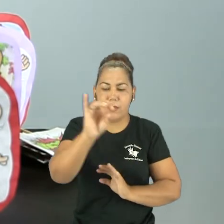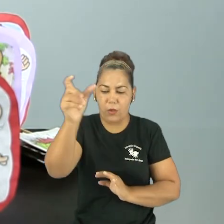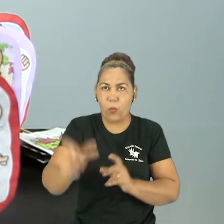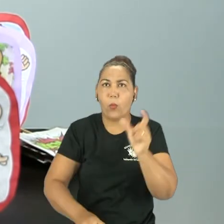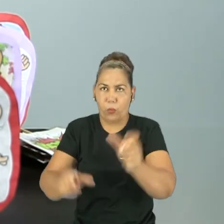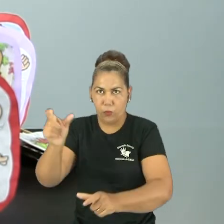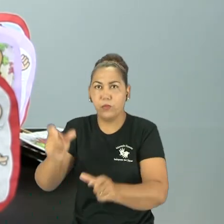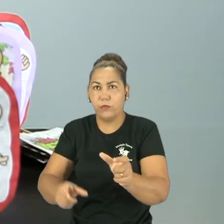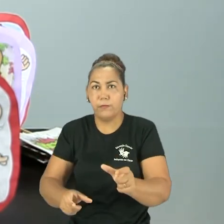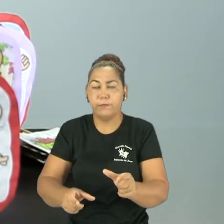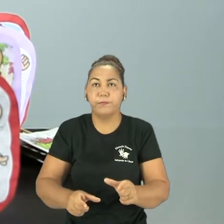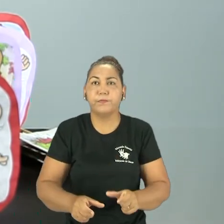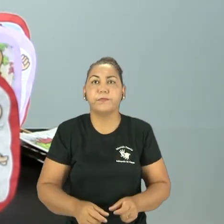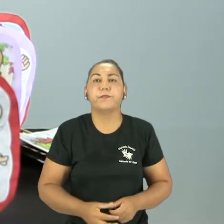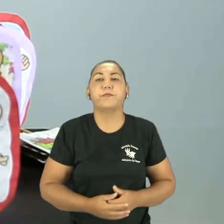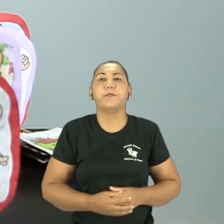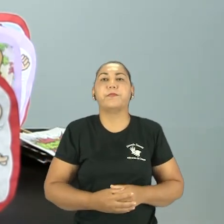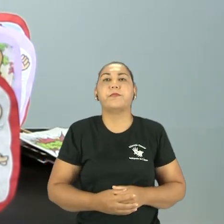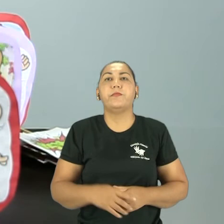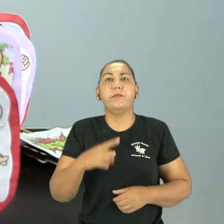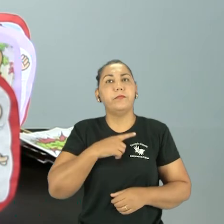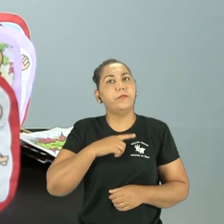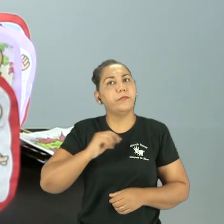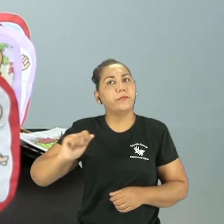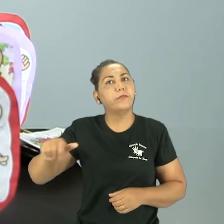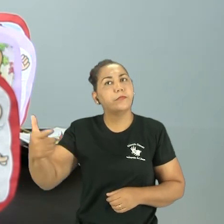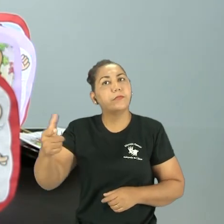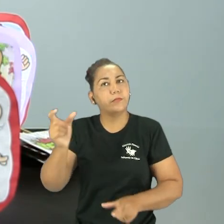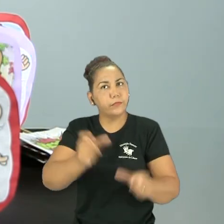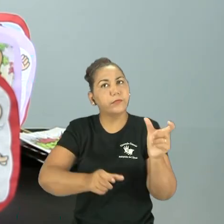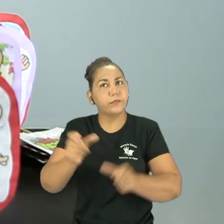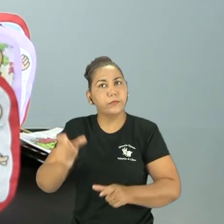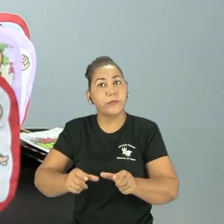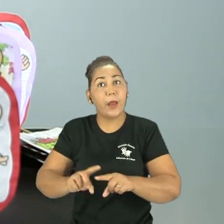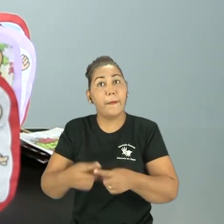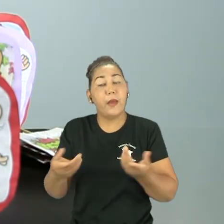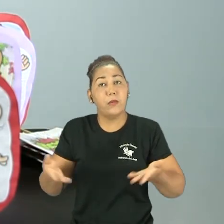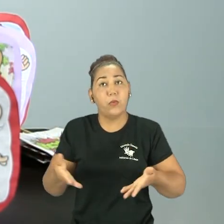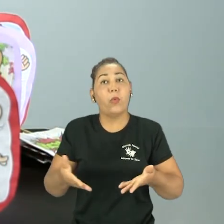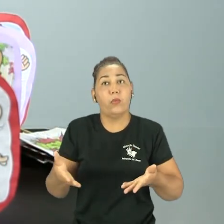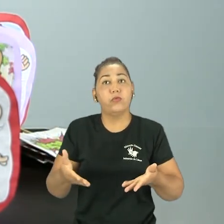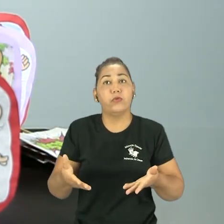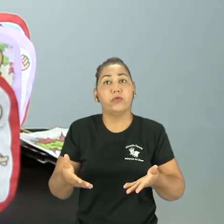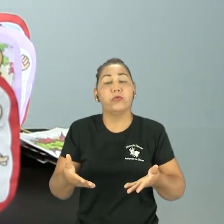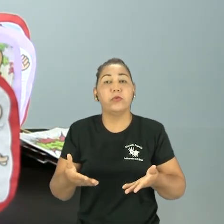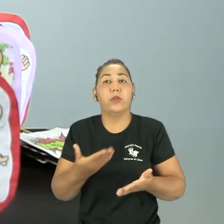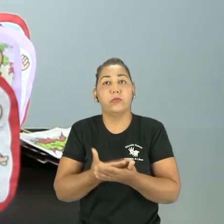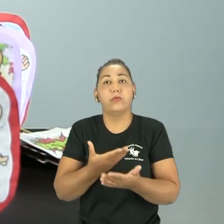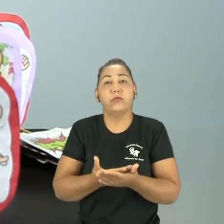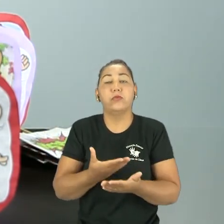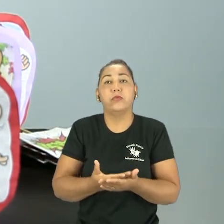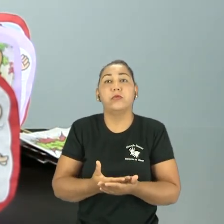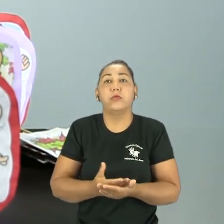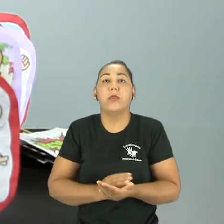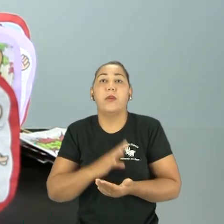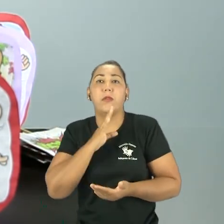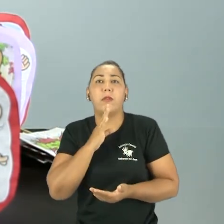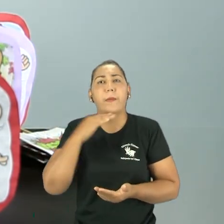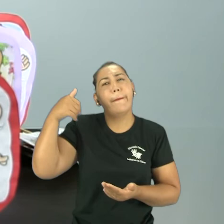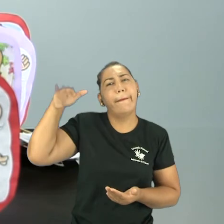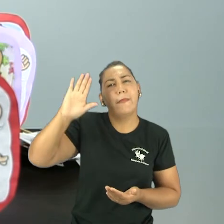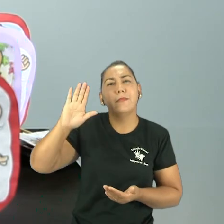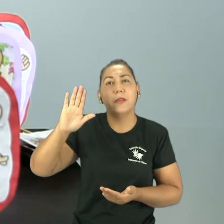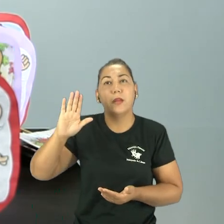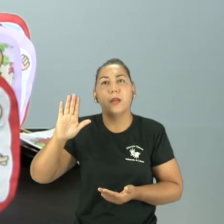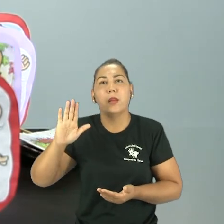de gibis, existem outros personagens também. Mas a gente está trabalhando esses para você, que são os mais conhecidos. Quando você pega